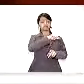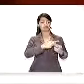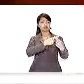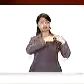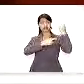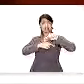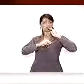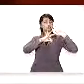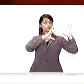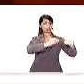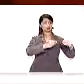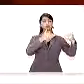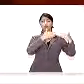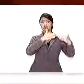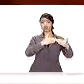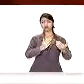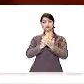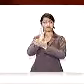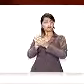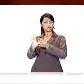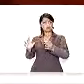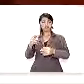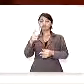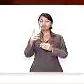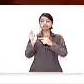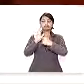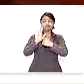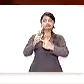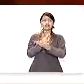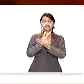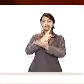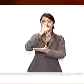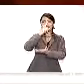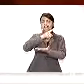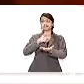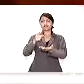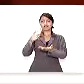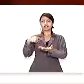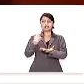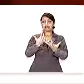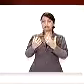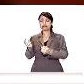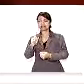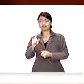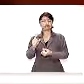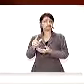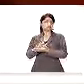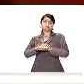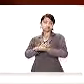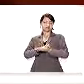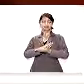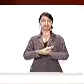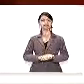favorável não tendo sido apontadas falhas que impeçam o benacio desta corte aos correspondentes